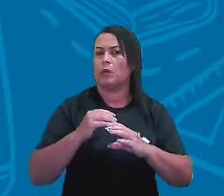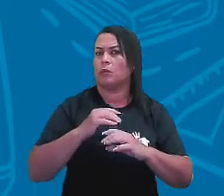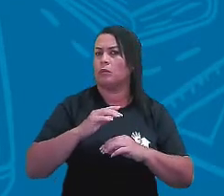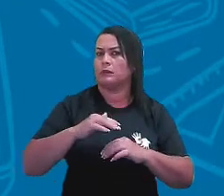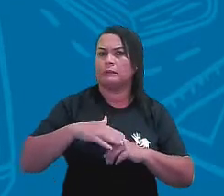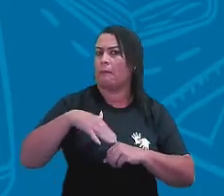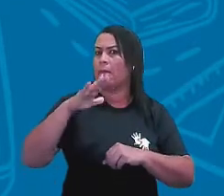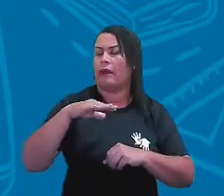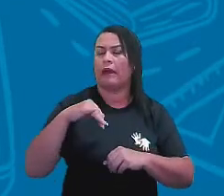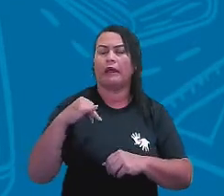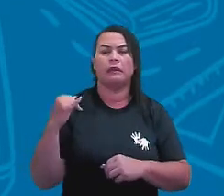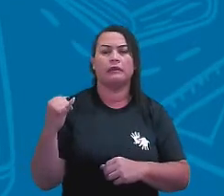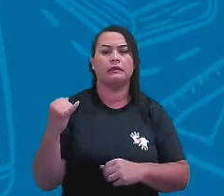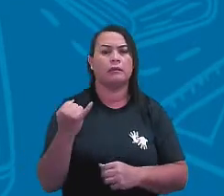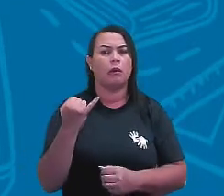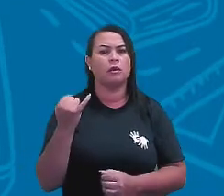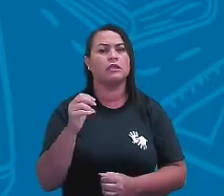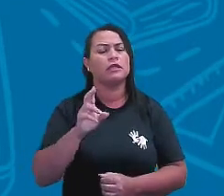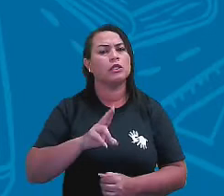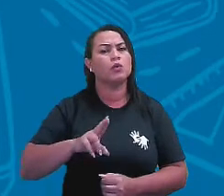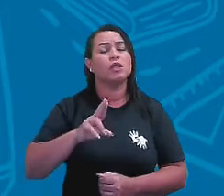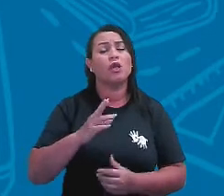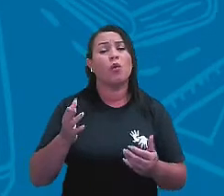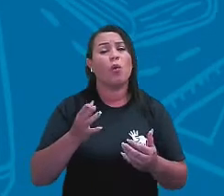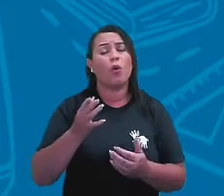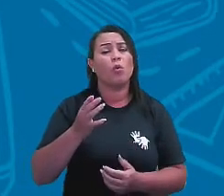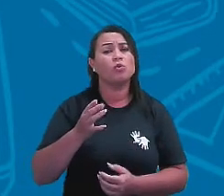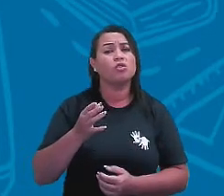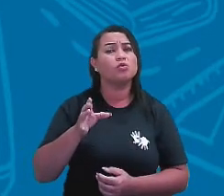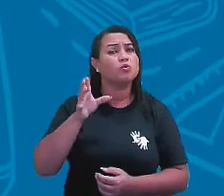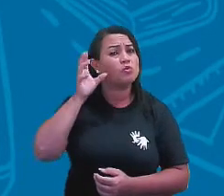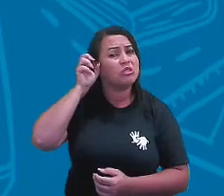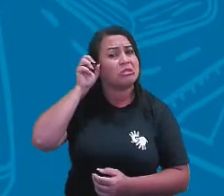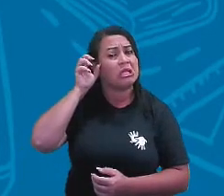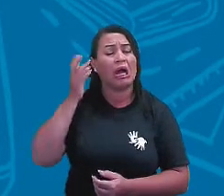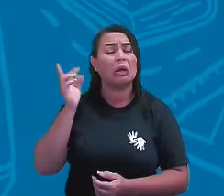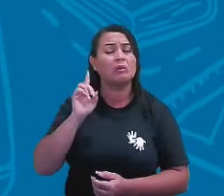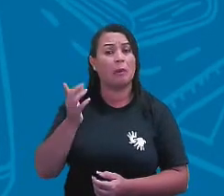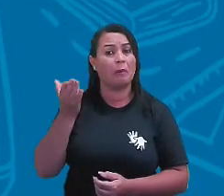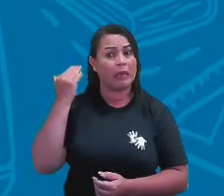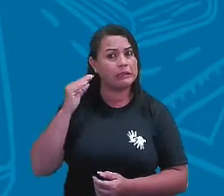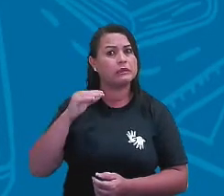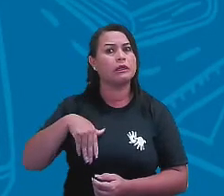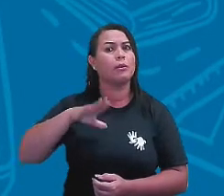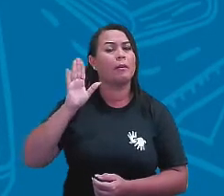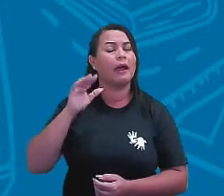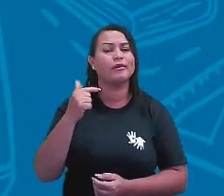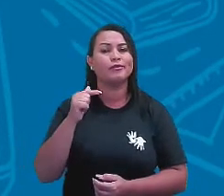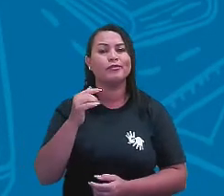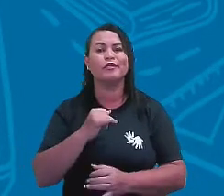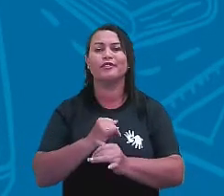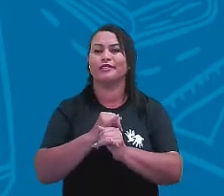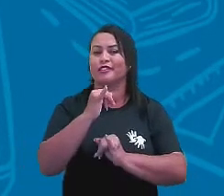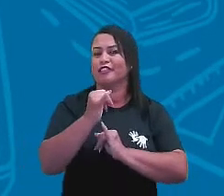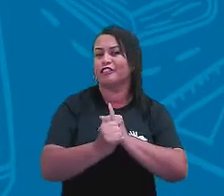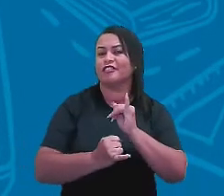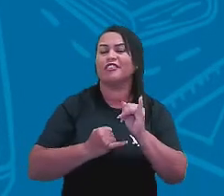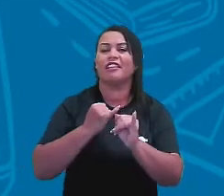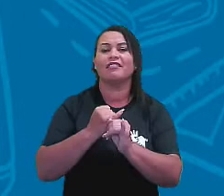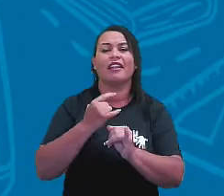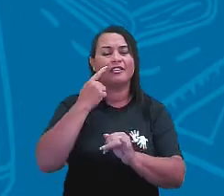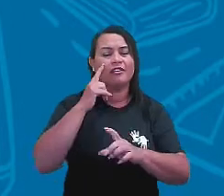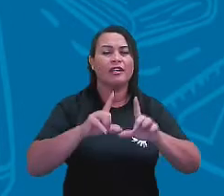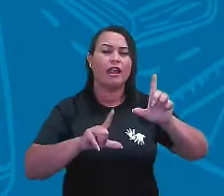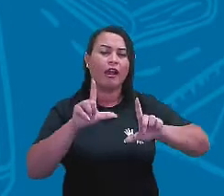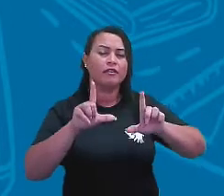não é? Hoje não se escuta tanto rádio como se escutava antigamente. Antigamente a gente não tinha internet, então ia muito para a